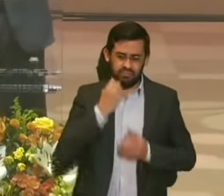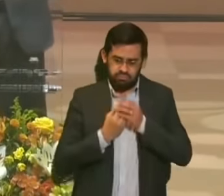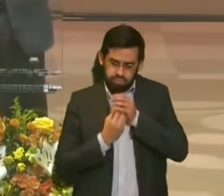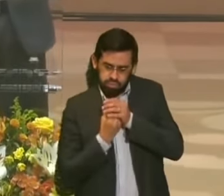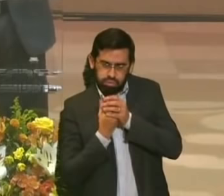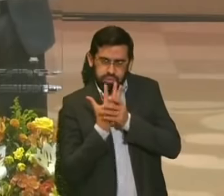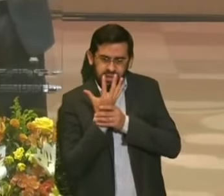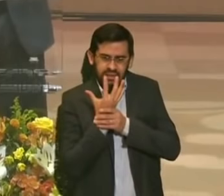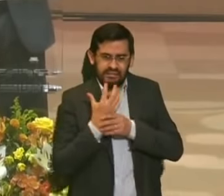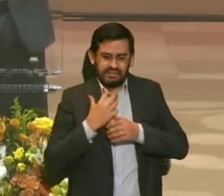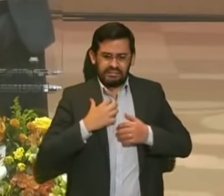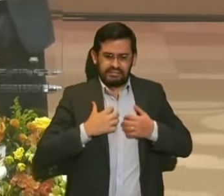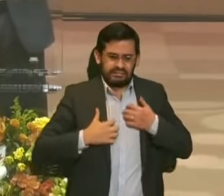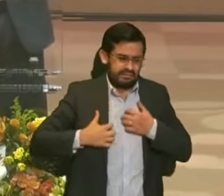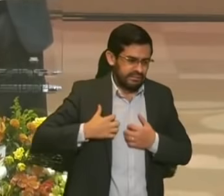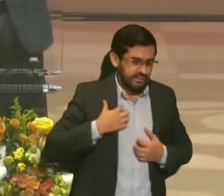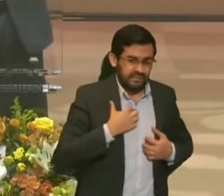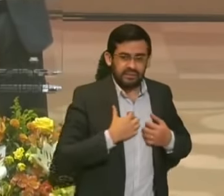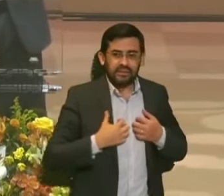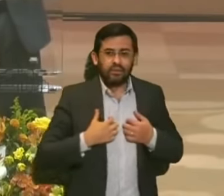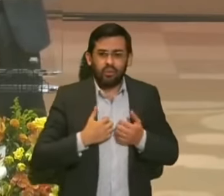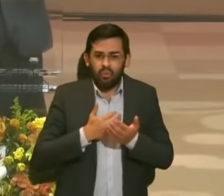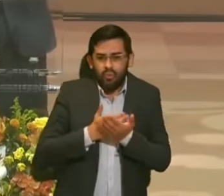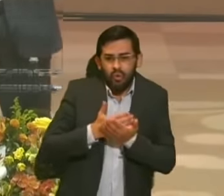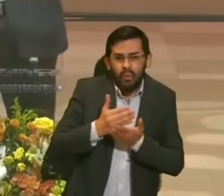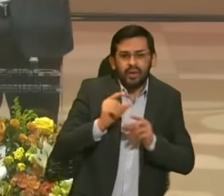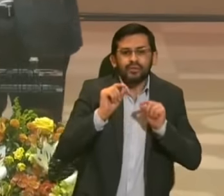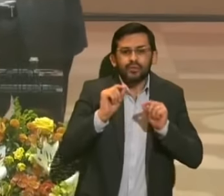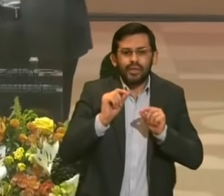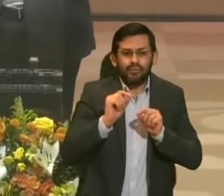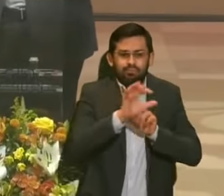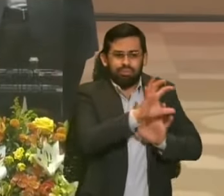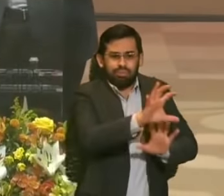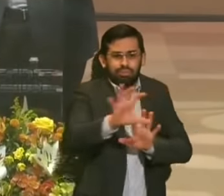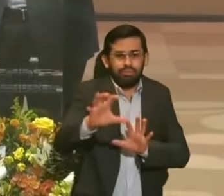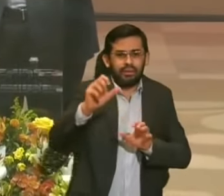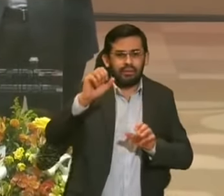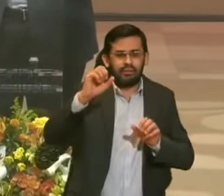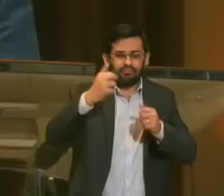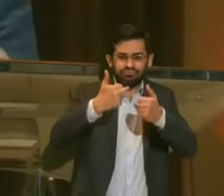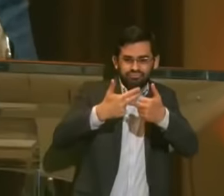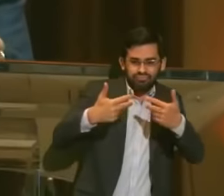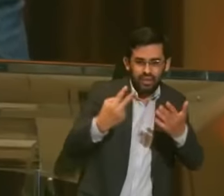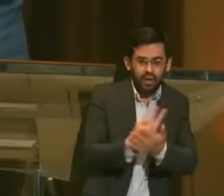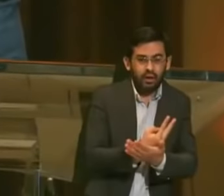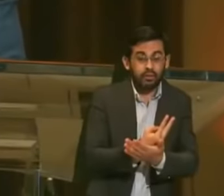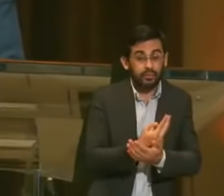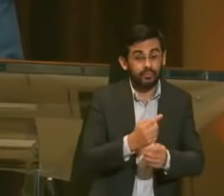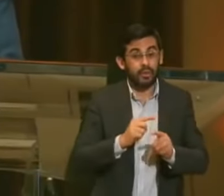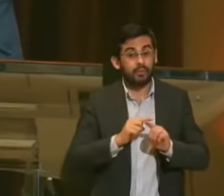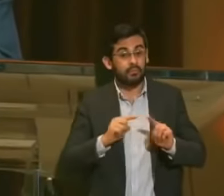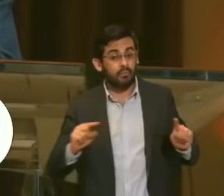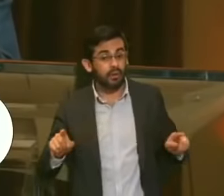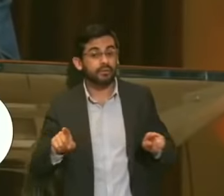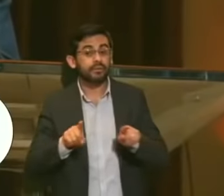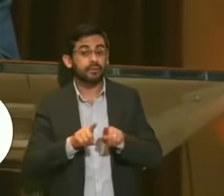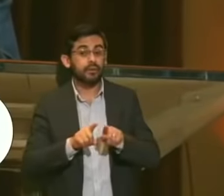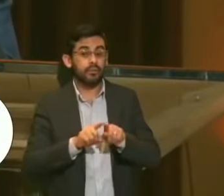vos perturbe, e por meio dela muitos sejam contaminados. E o pior é que a Bíblia vai dizer que a